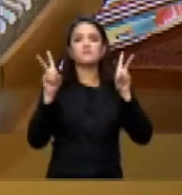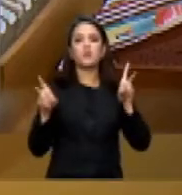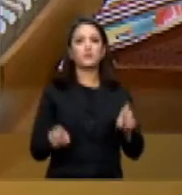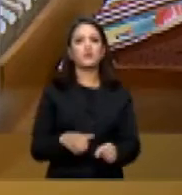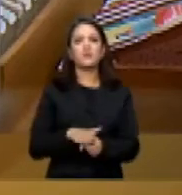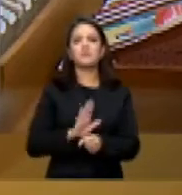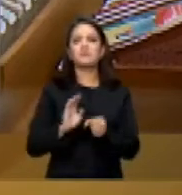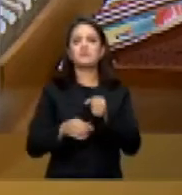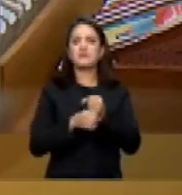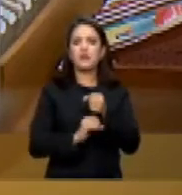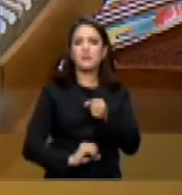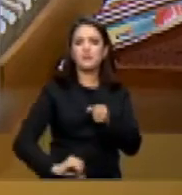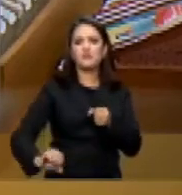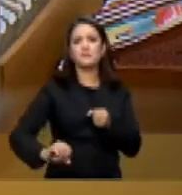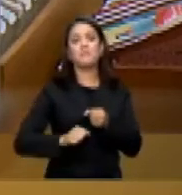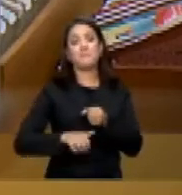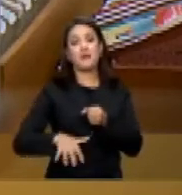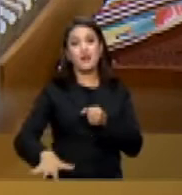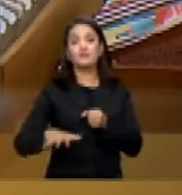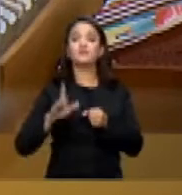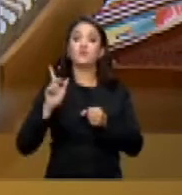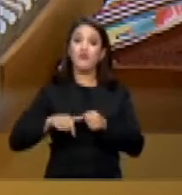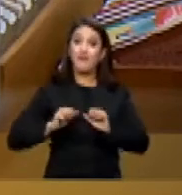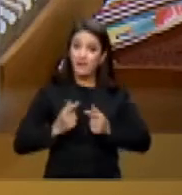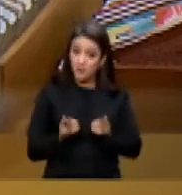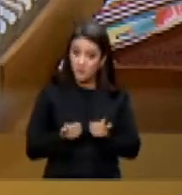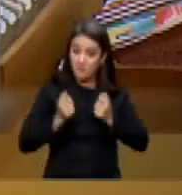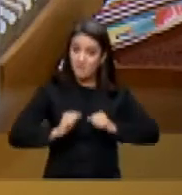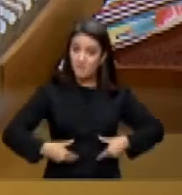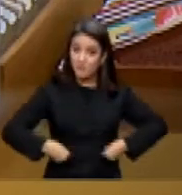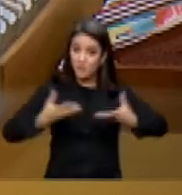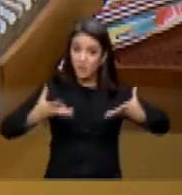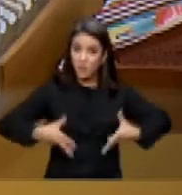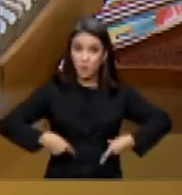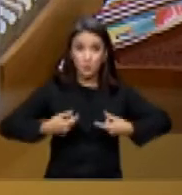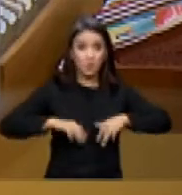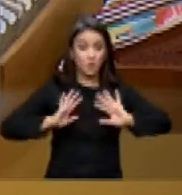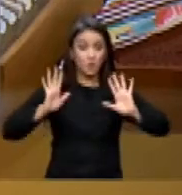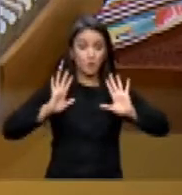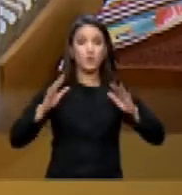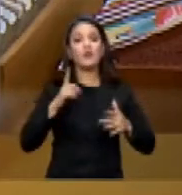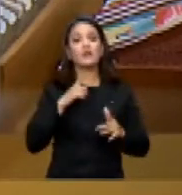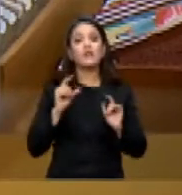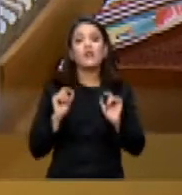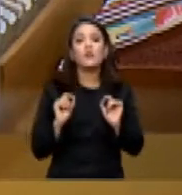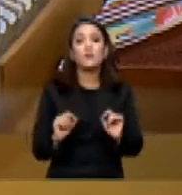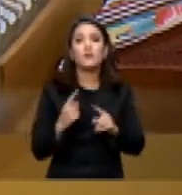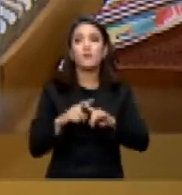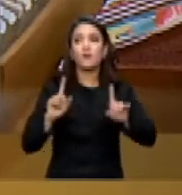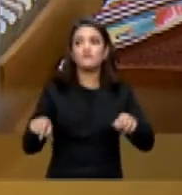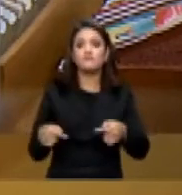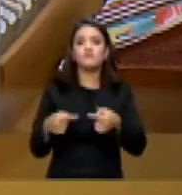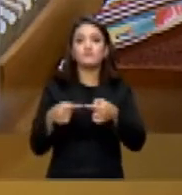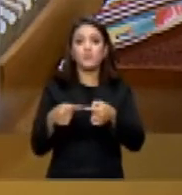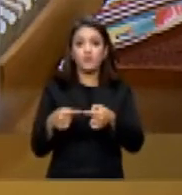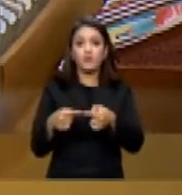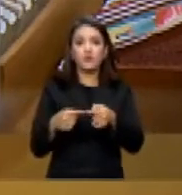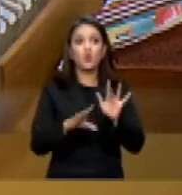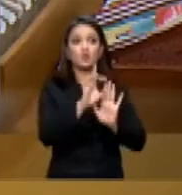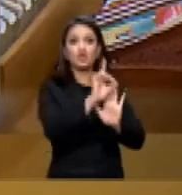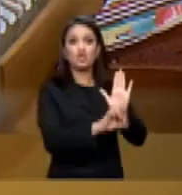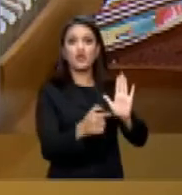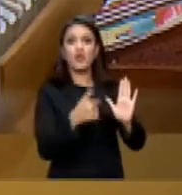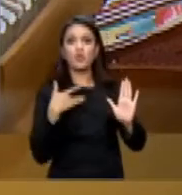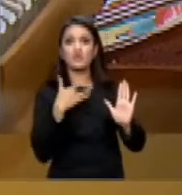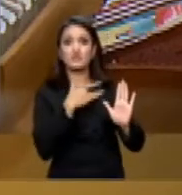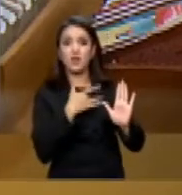muito caro ao nosso Estado, ao Estado brasileiro. Está diretamente relacionado com o direito à